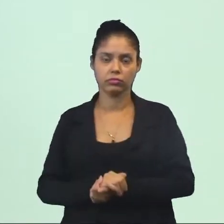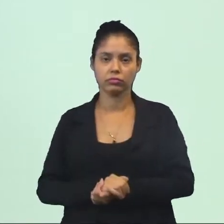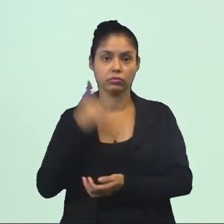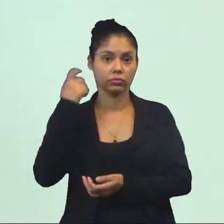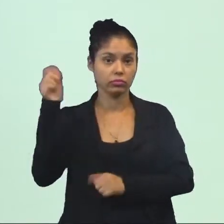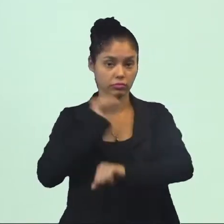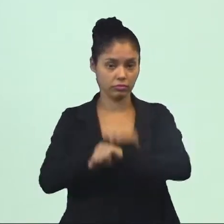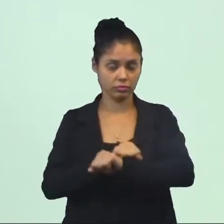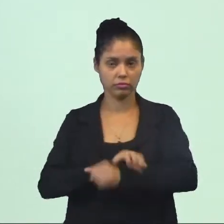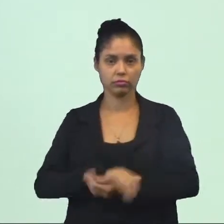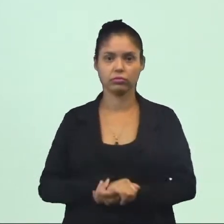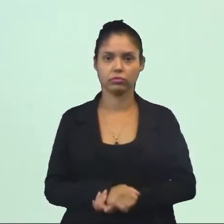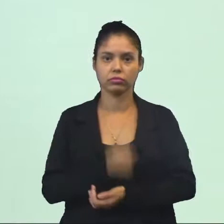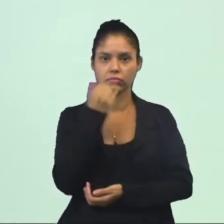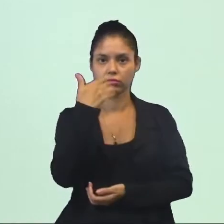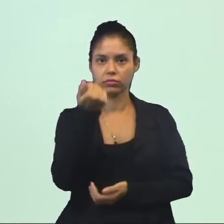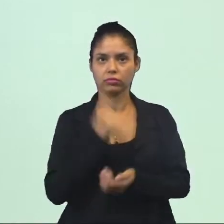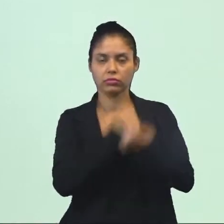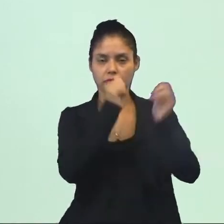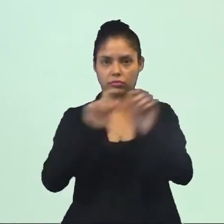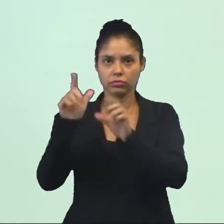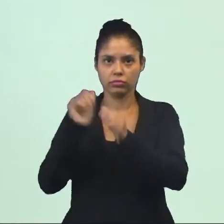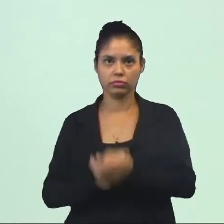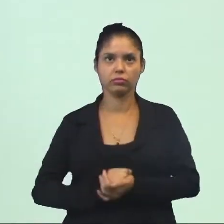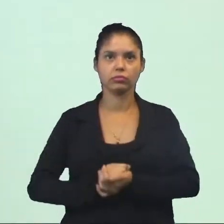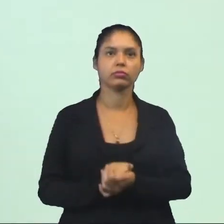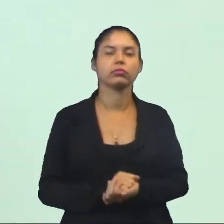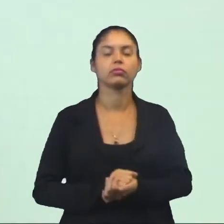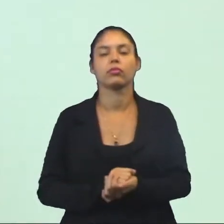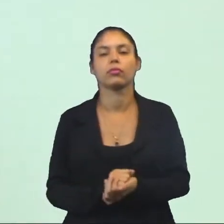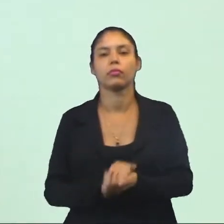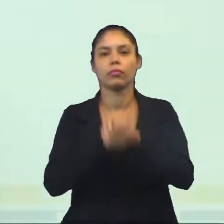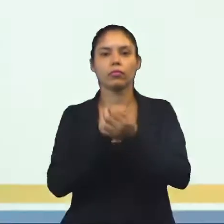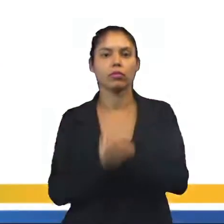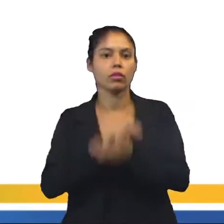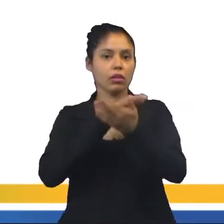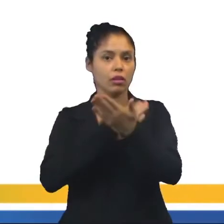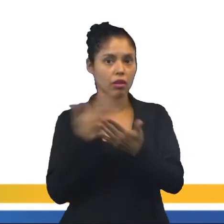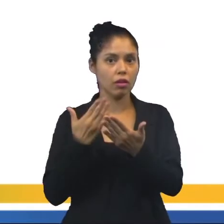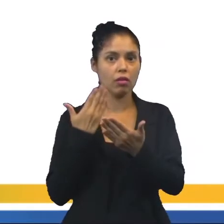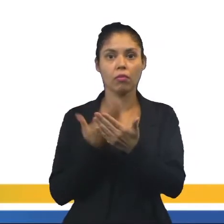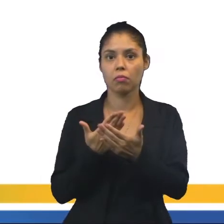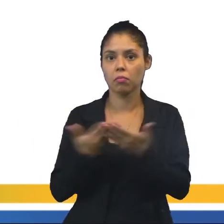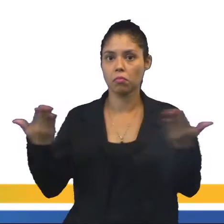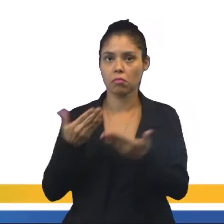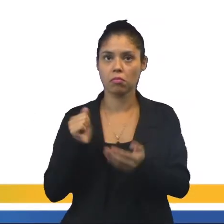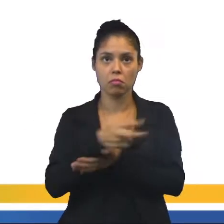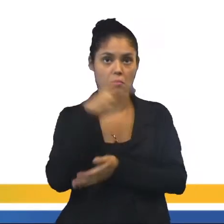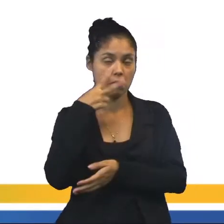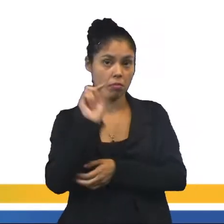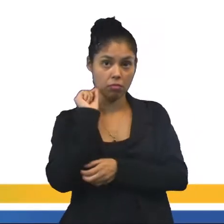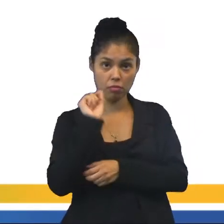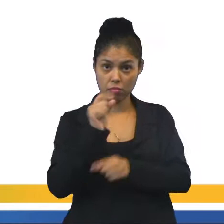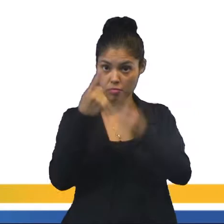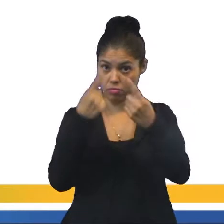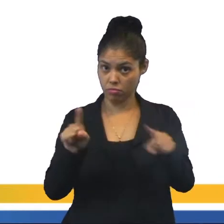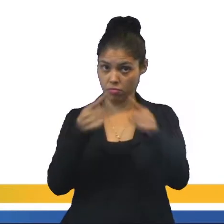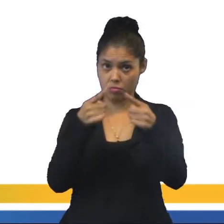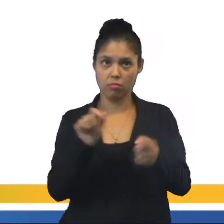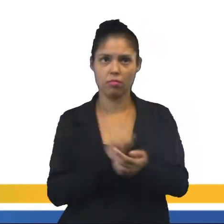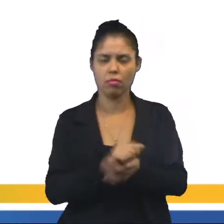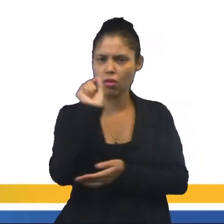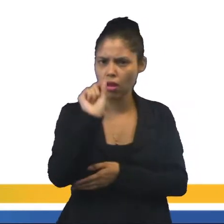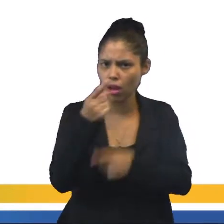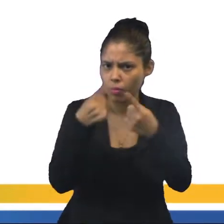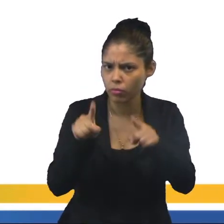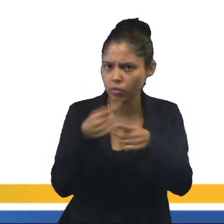som e pausa tá bom vamos comigo acompanha na telinha a gente começar na sala vamos ver o que é música né